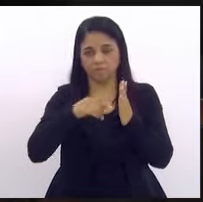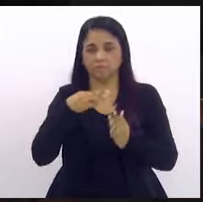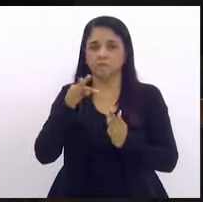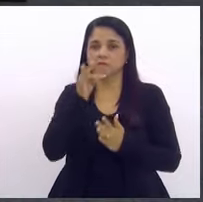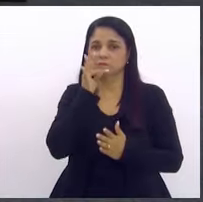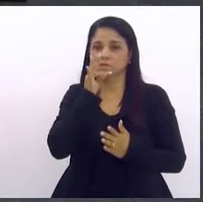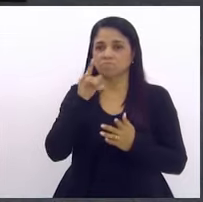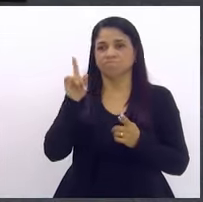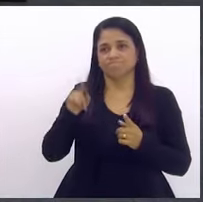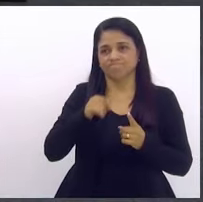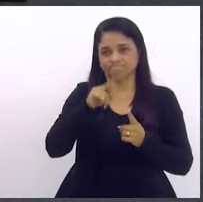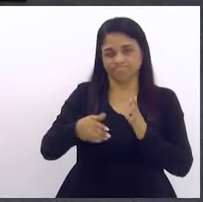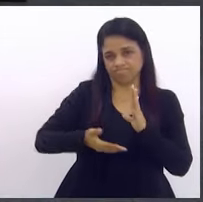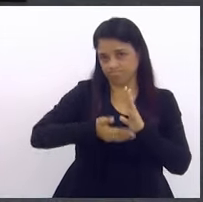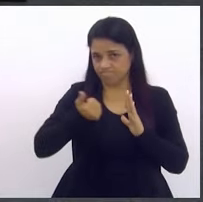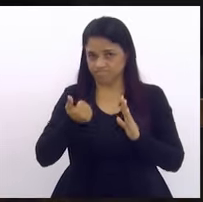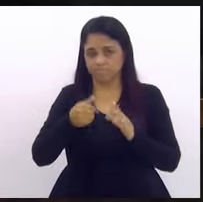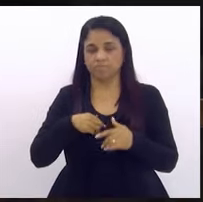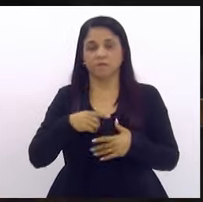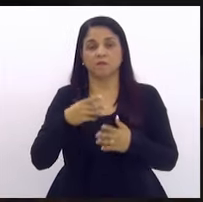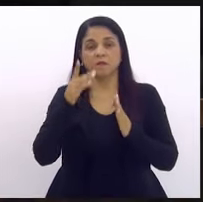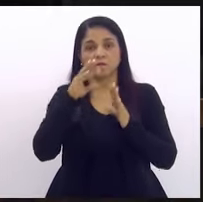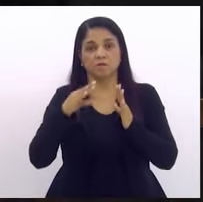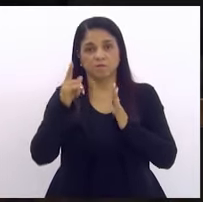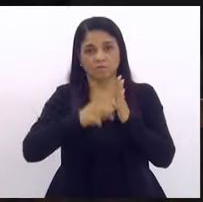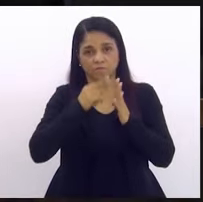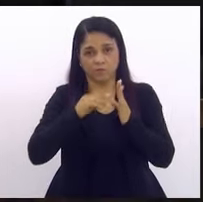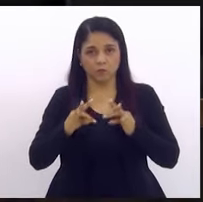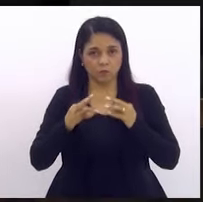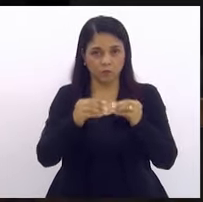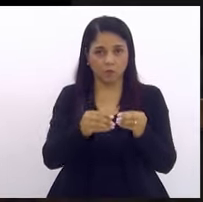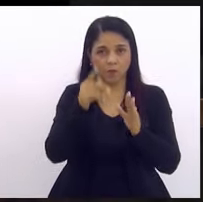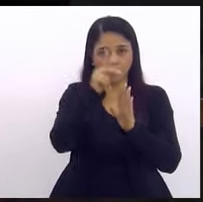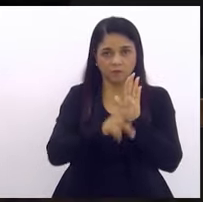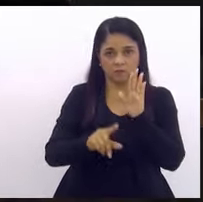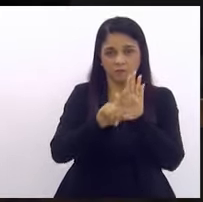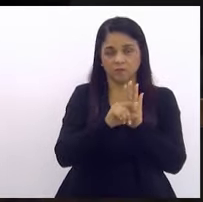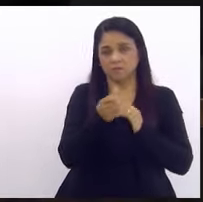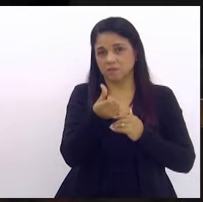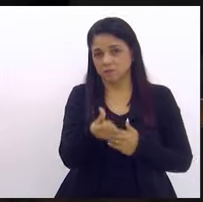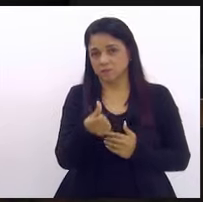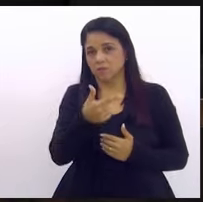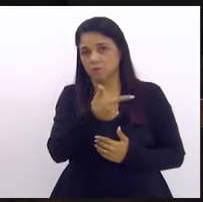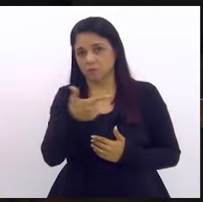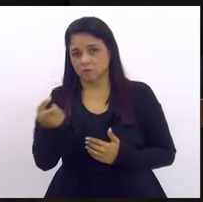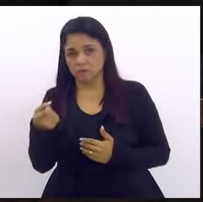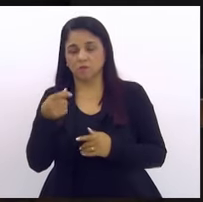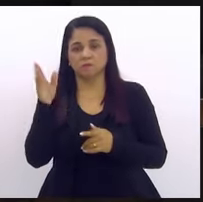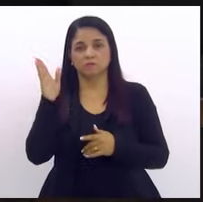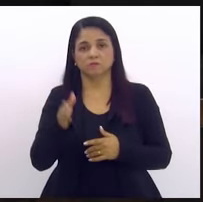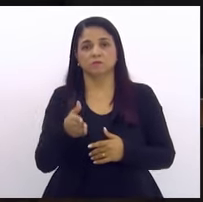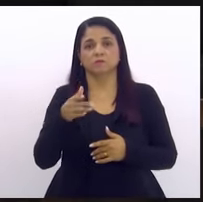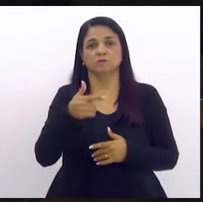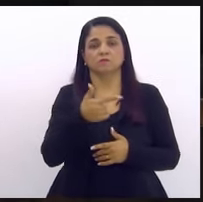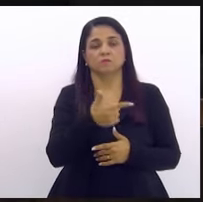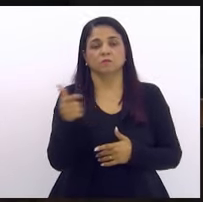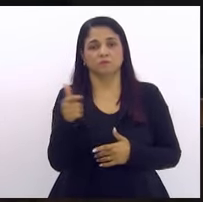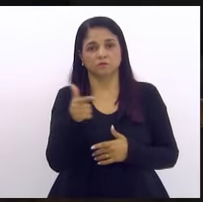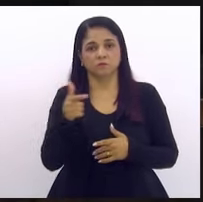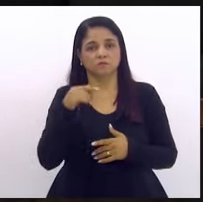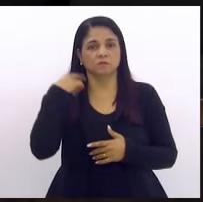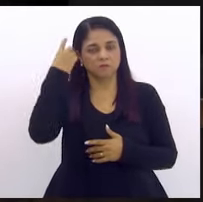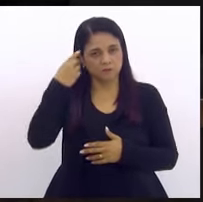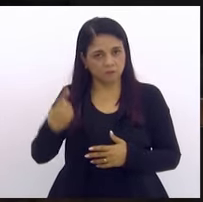Pela derrubada, presidente. Veto total aposto ao projeto de lei número 6200-A de 2022, de autoria da deputada Dani Monteiro,